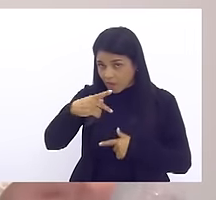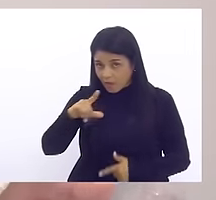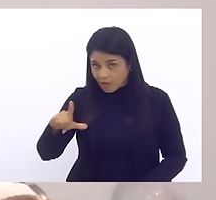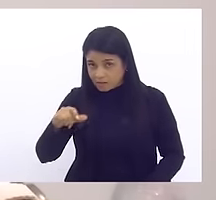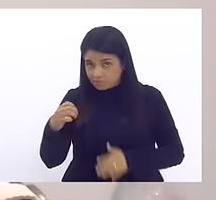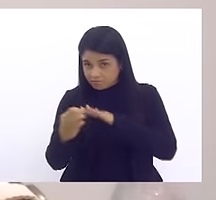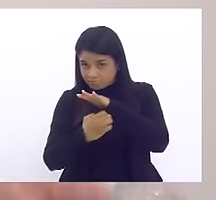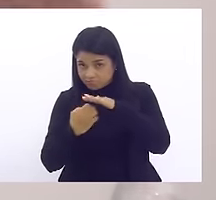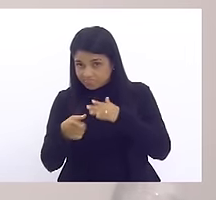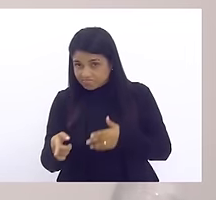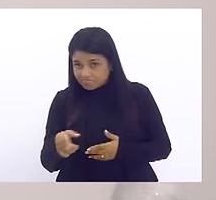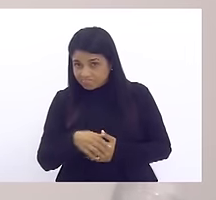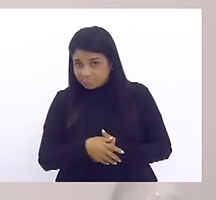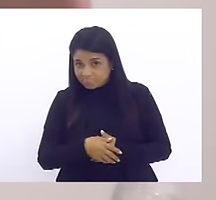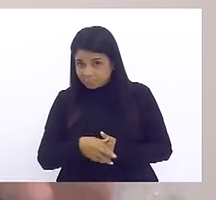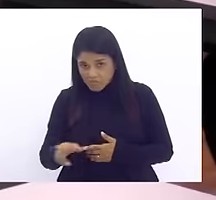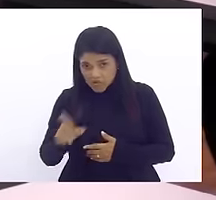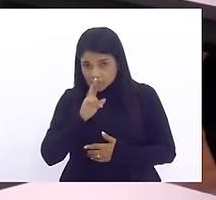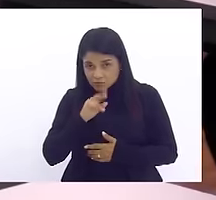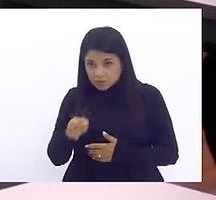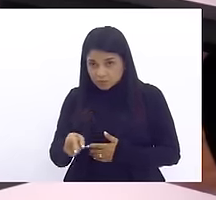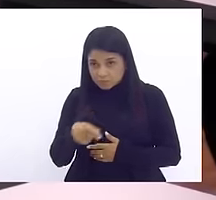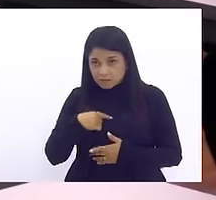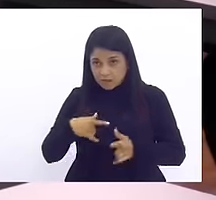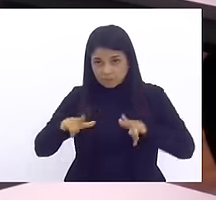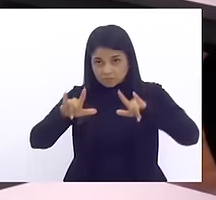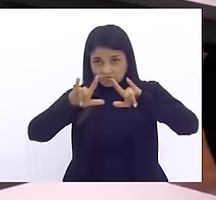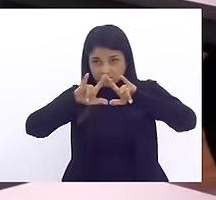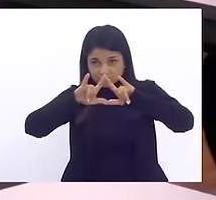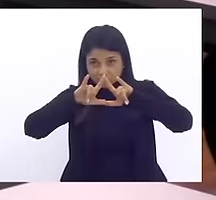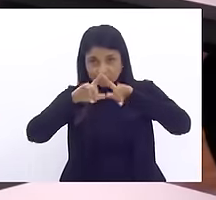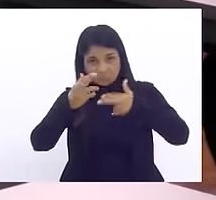vai responder também não quero perguntar a senhora tem relação